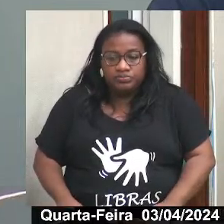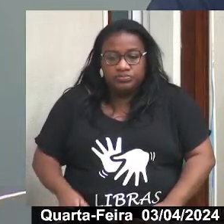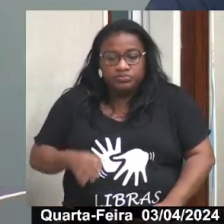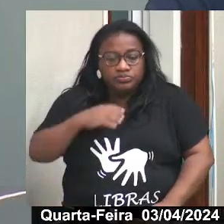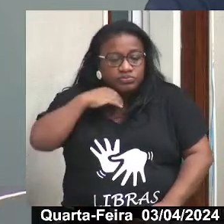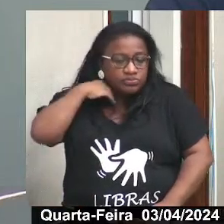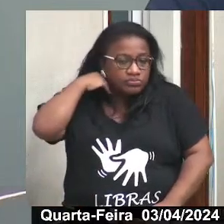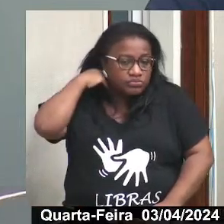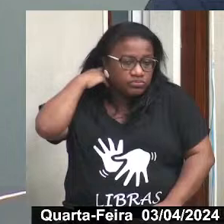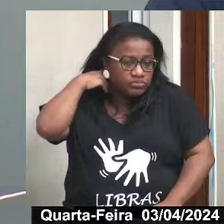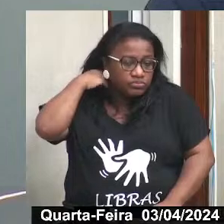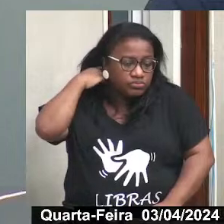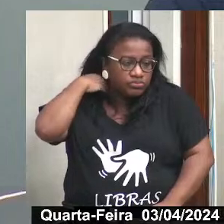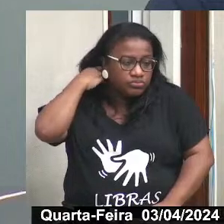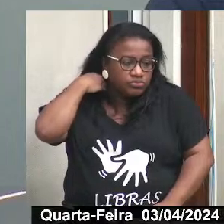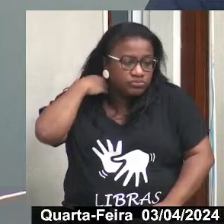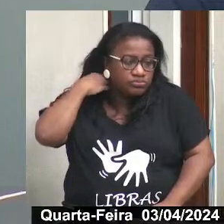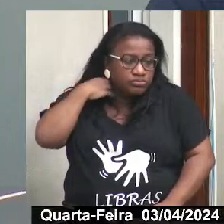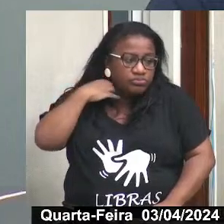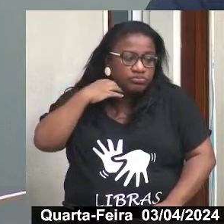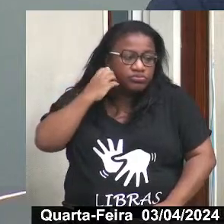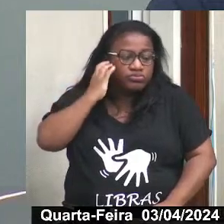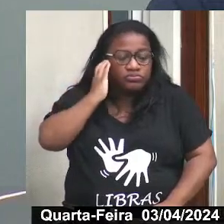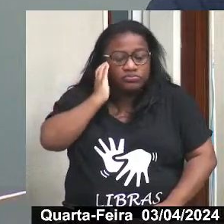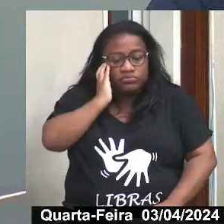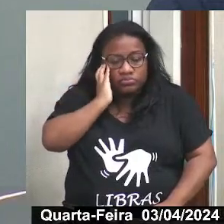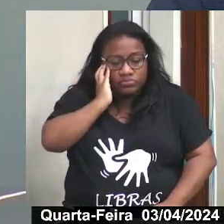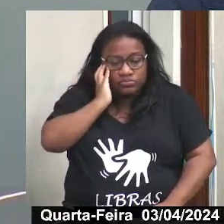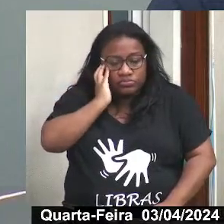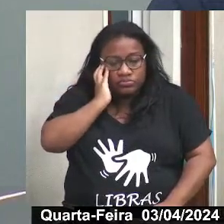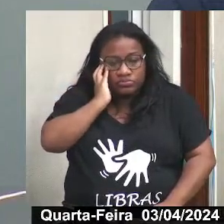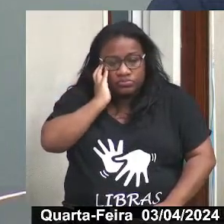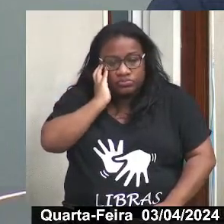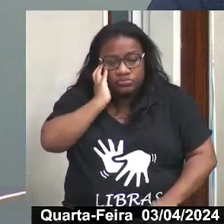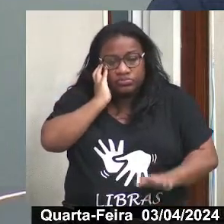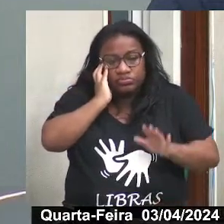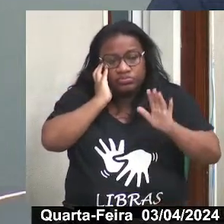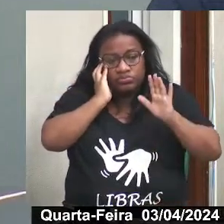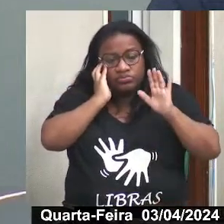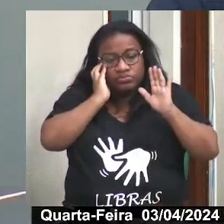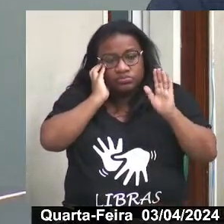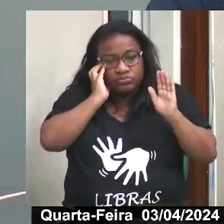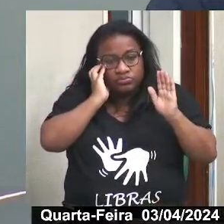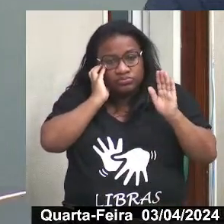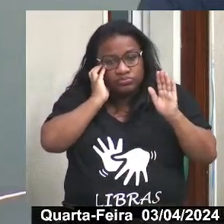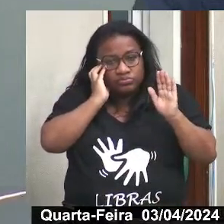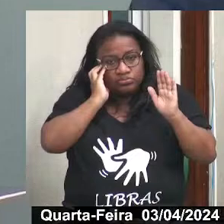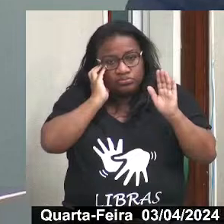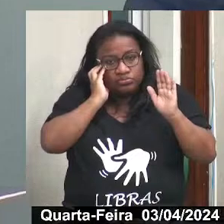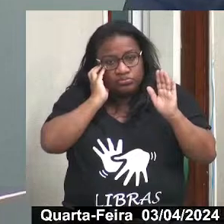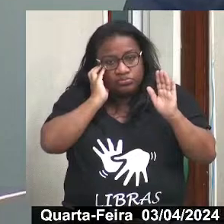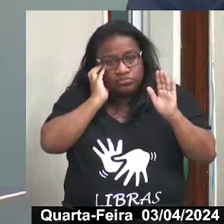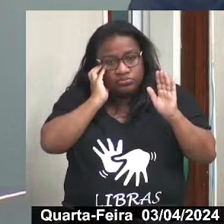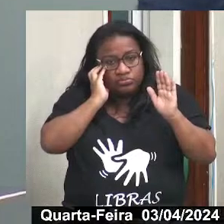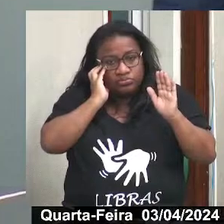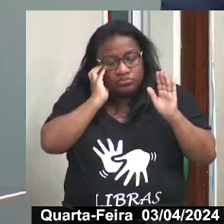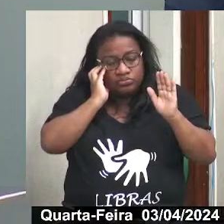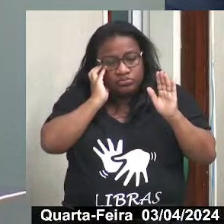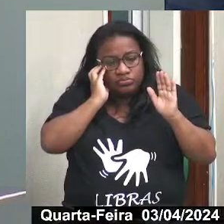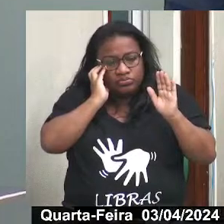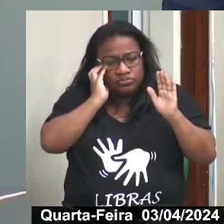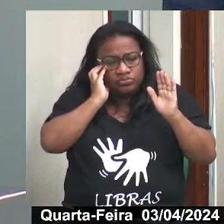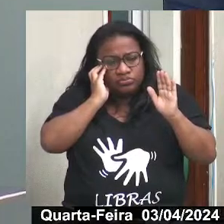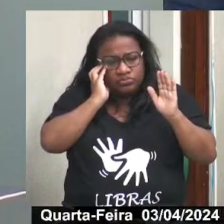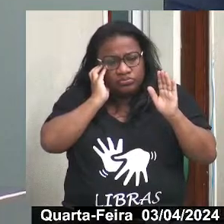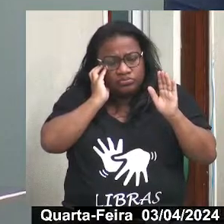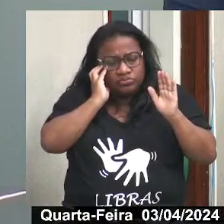votos favoráveis e 1 voto contrário, do vereador Abidan Henrique da Silva, e 6 ausências. 12 vereadores Aline Mão dos Santos, Abel Rodrigo Arantes,